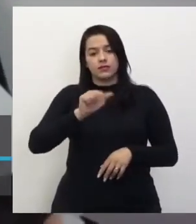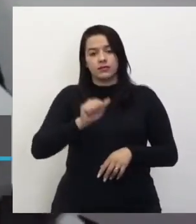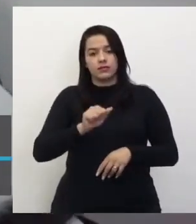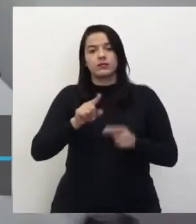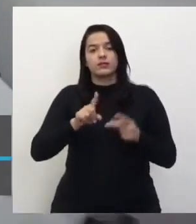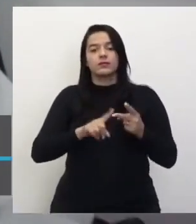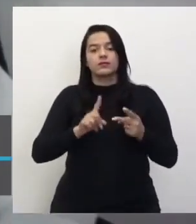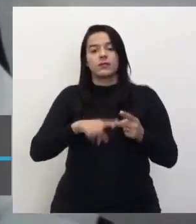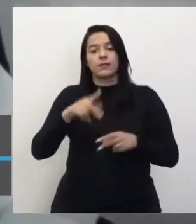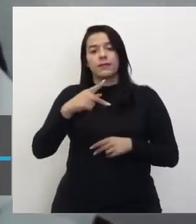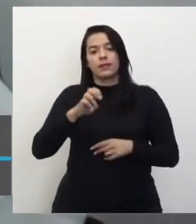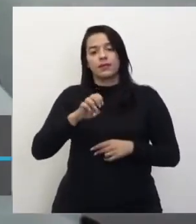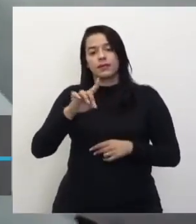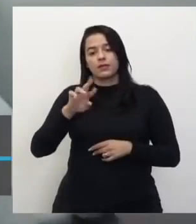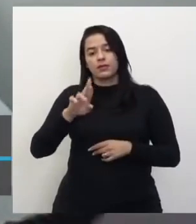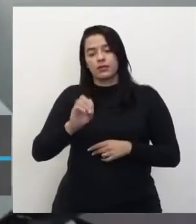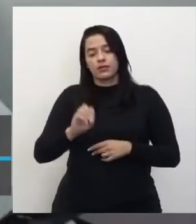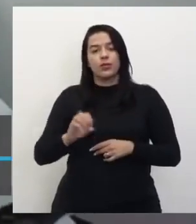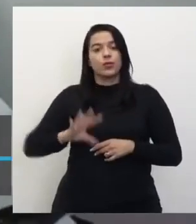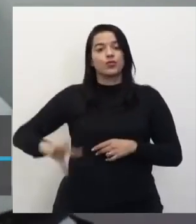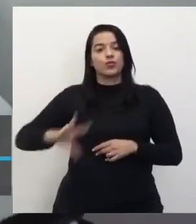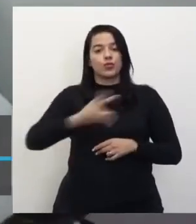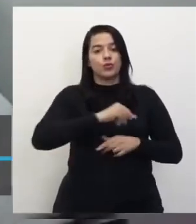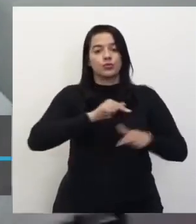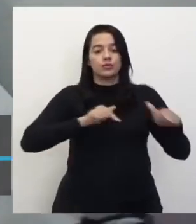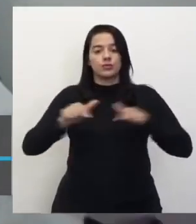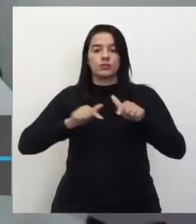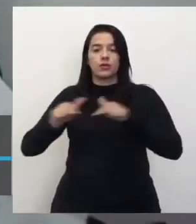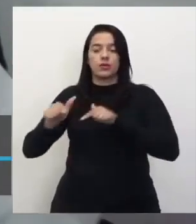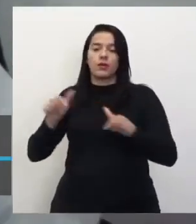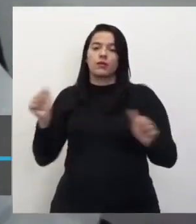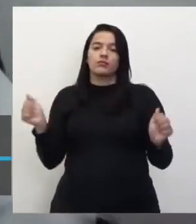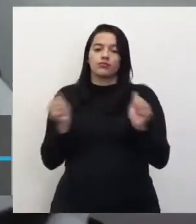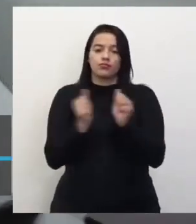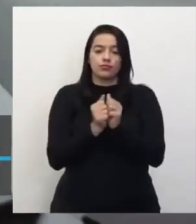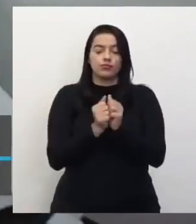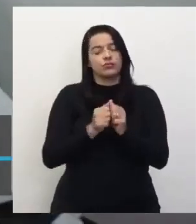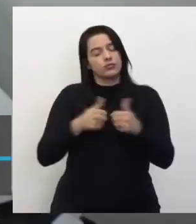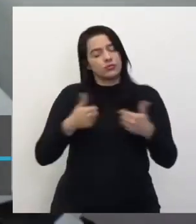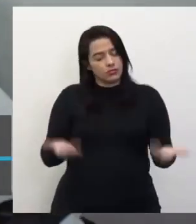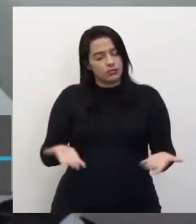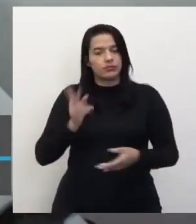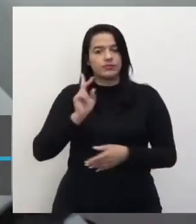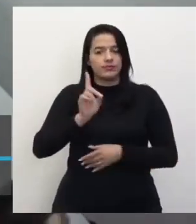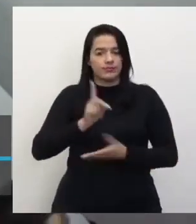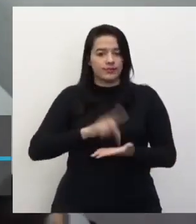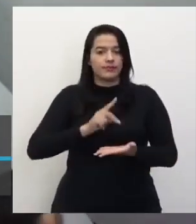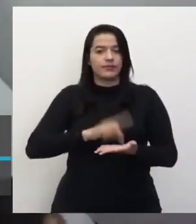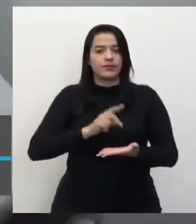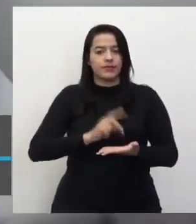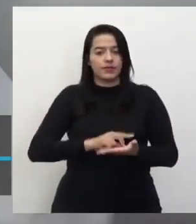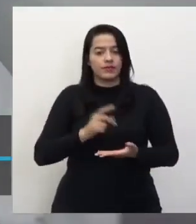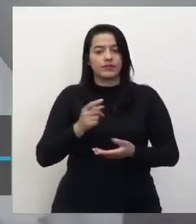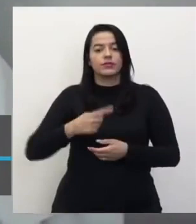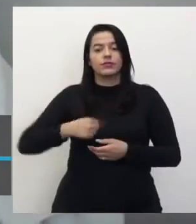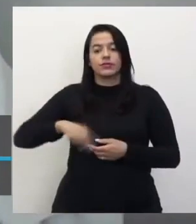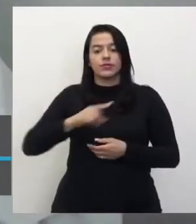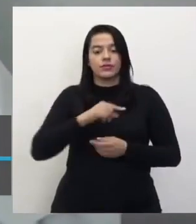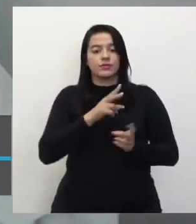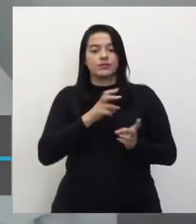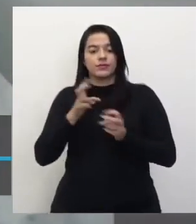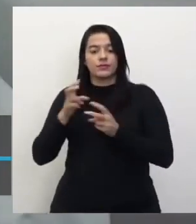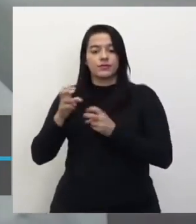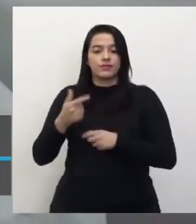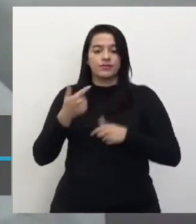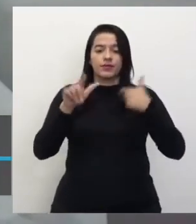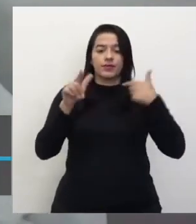todos trabalham juntos, né? Legal. E a ideia é essa mesmo, que a gente comece a perceber isso. Eu vou ter outras